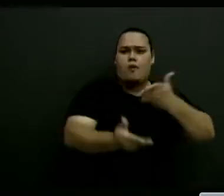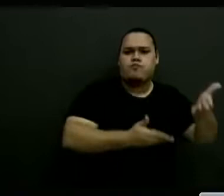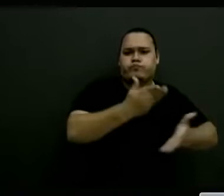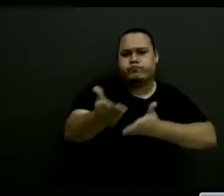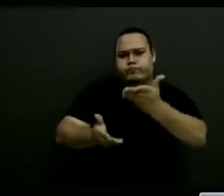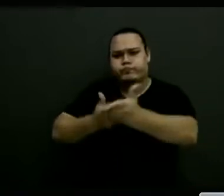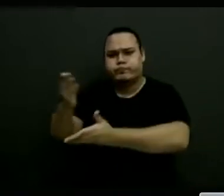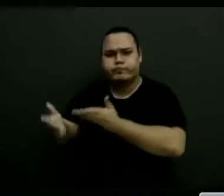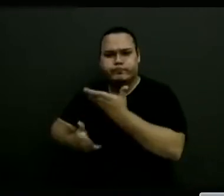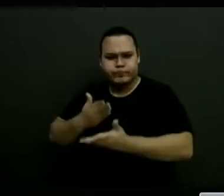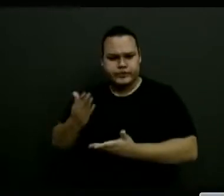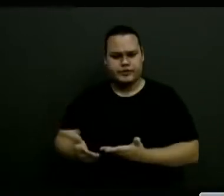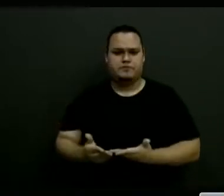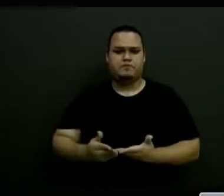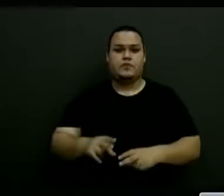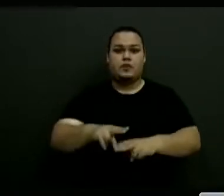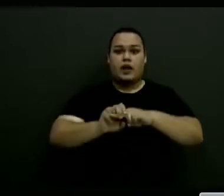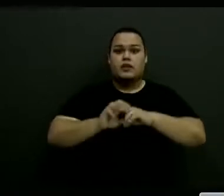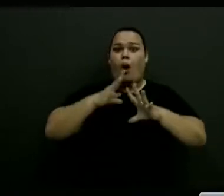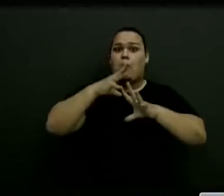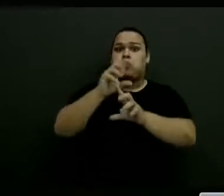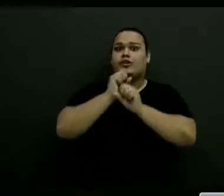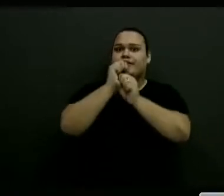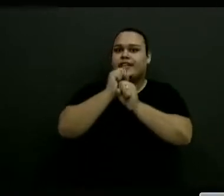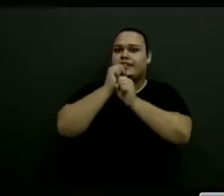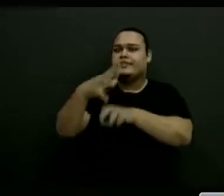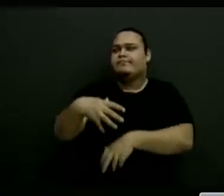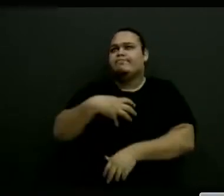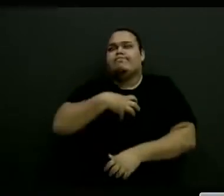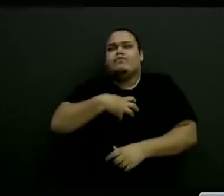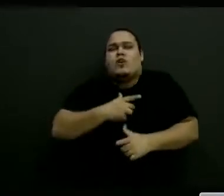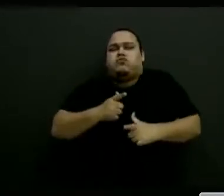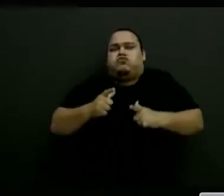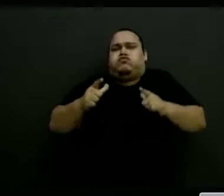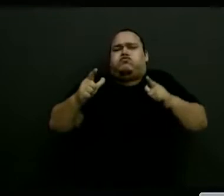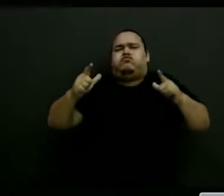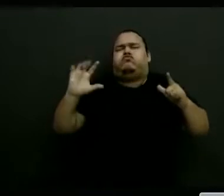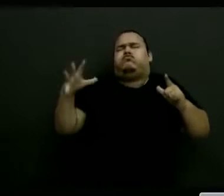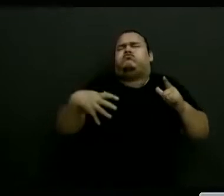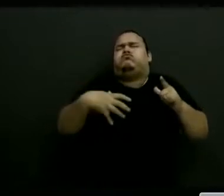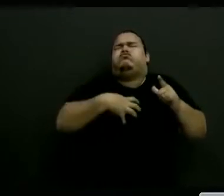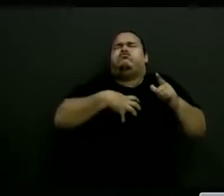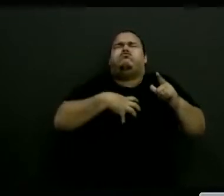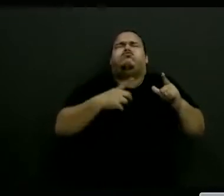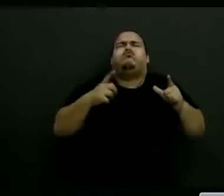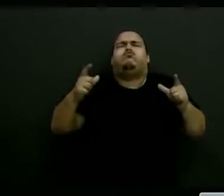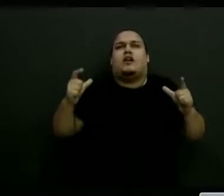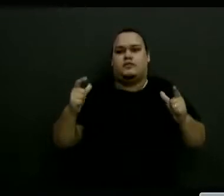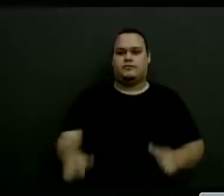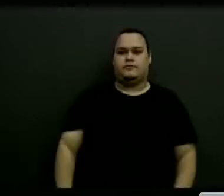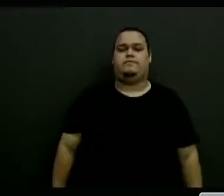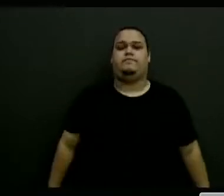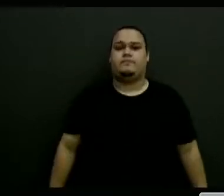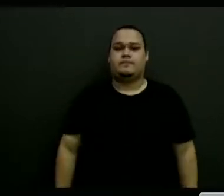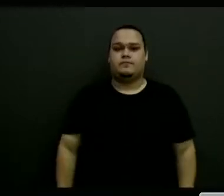Foi cheio do poder do Espírito Santo, ainda que tinha a natureza divina.